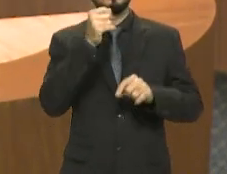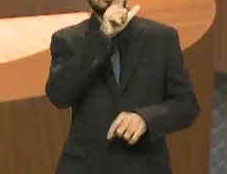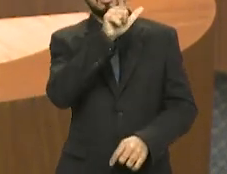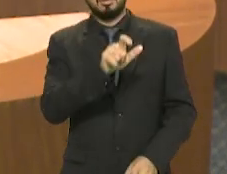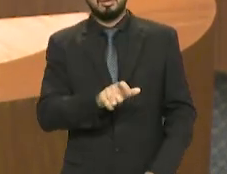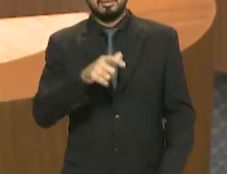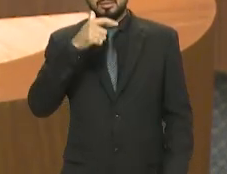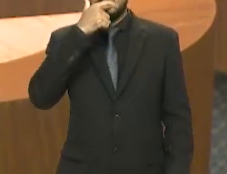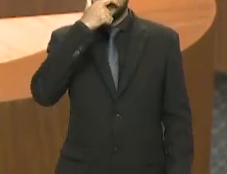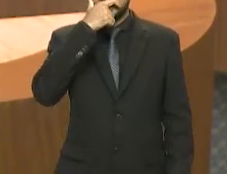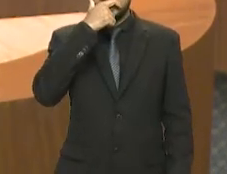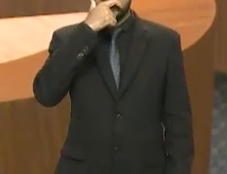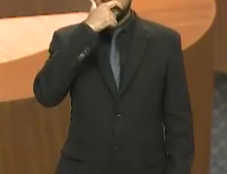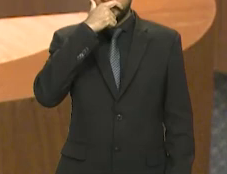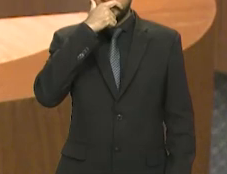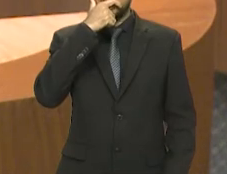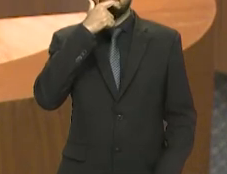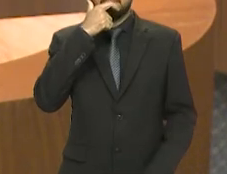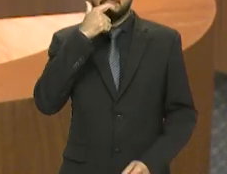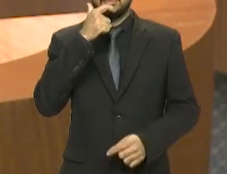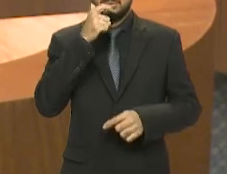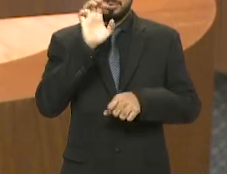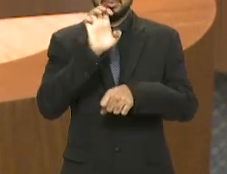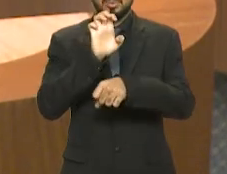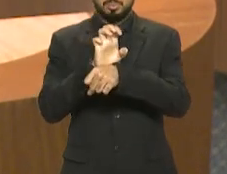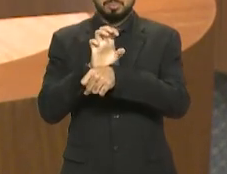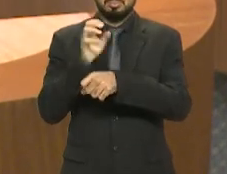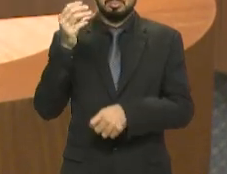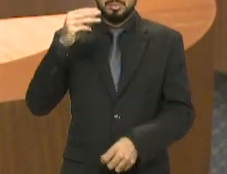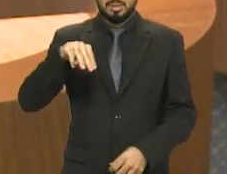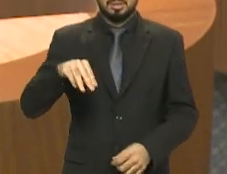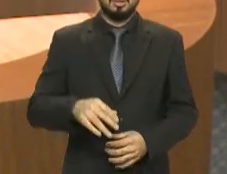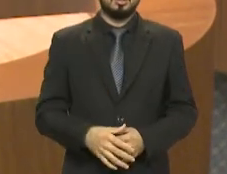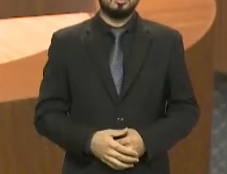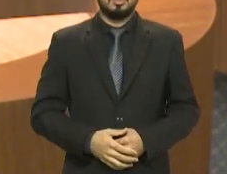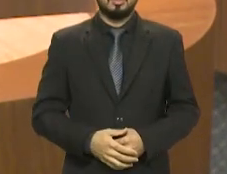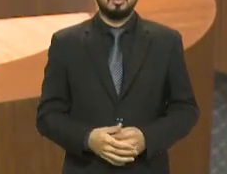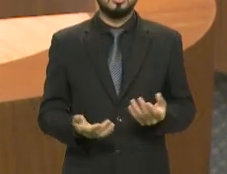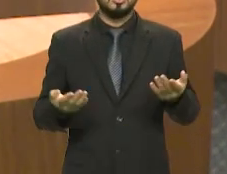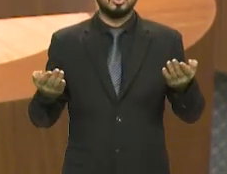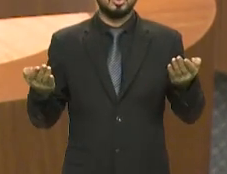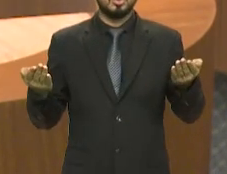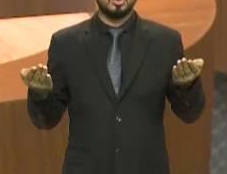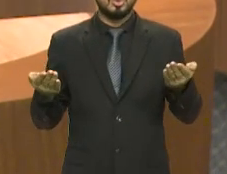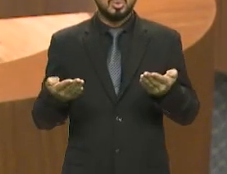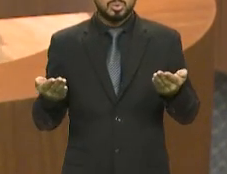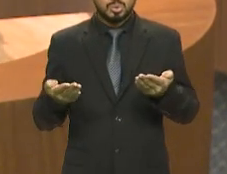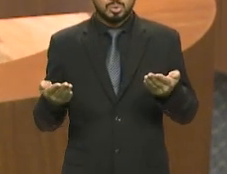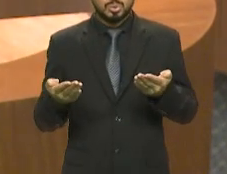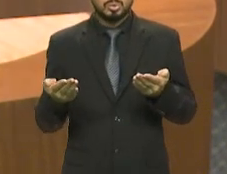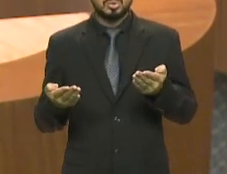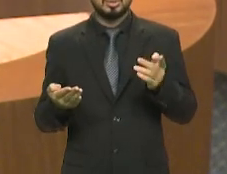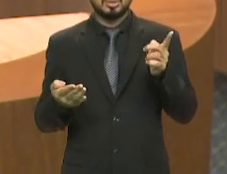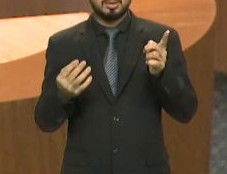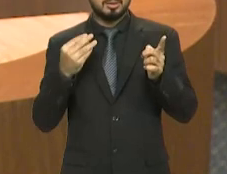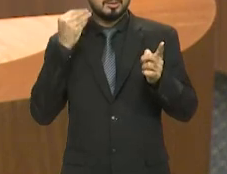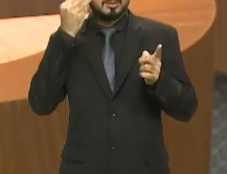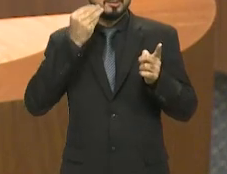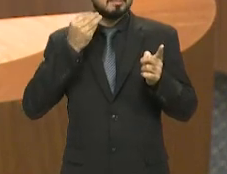em todos os tempos. E hoje ele coloca a sua experiência à